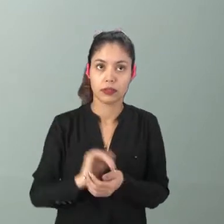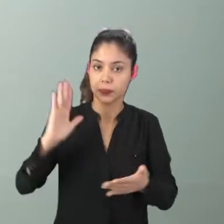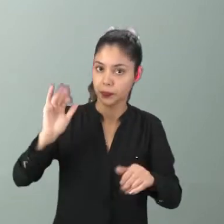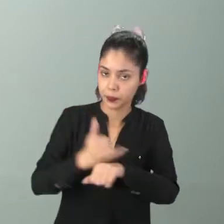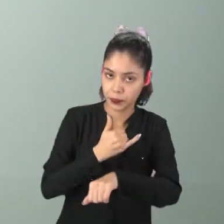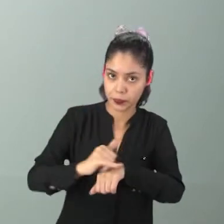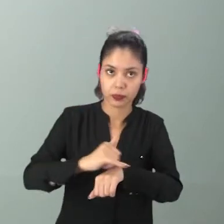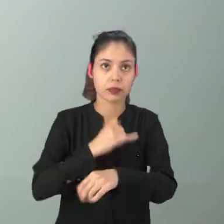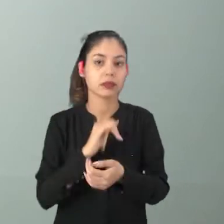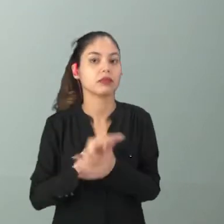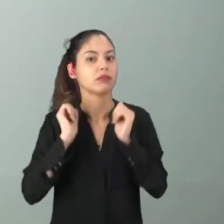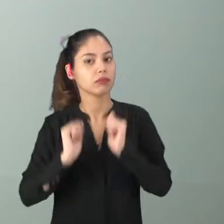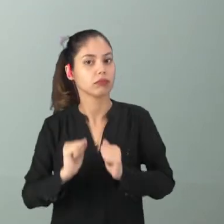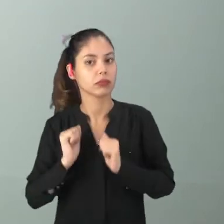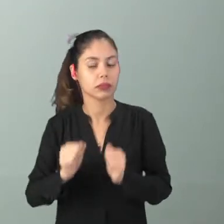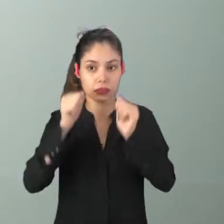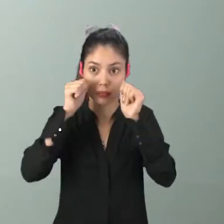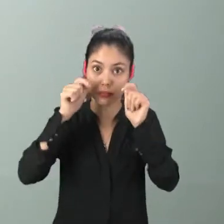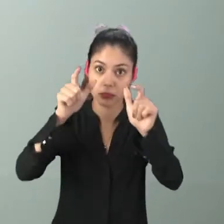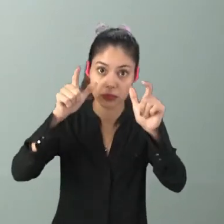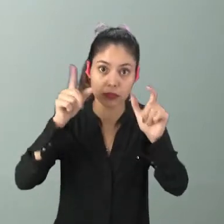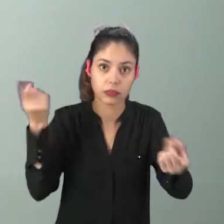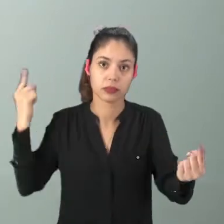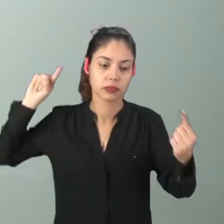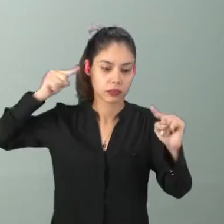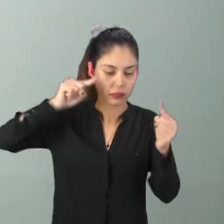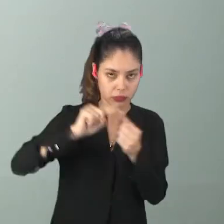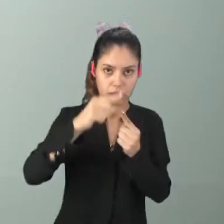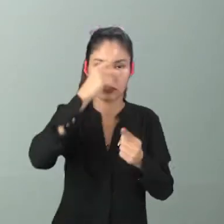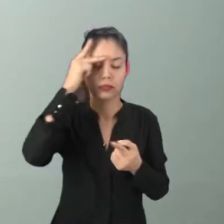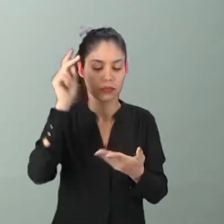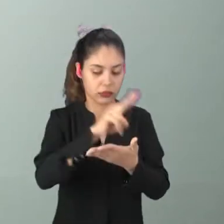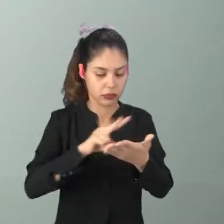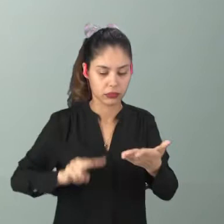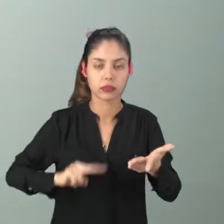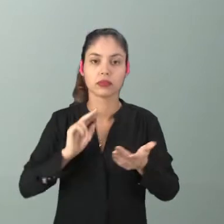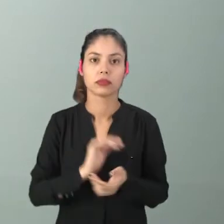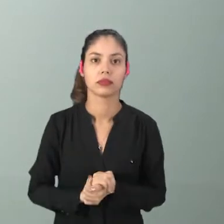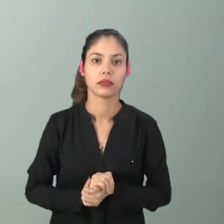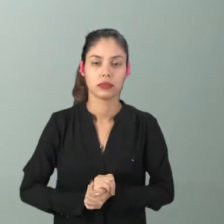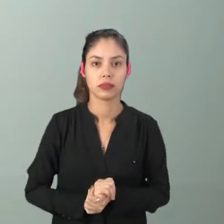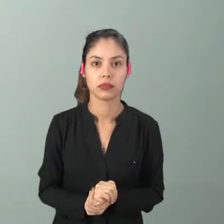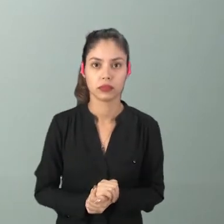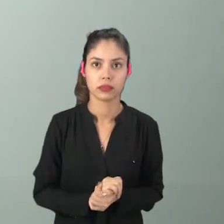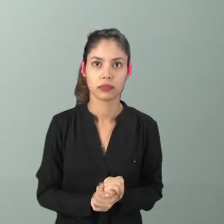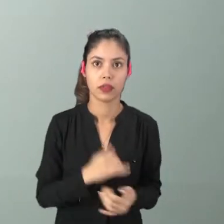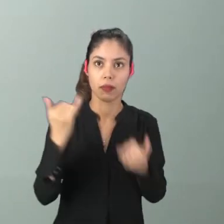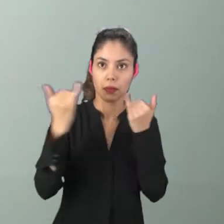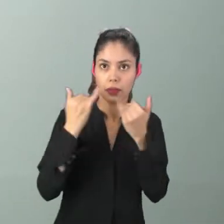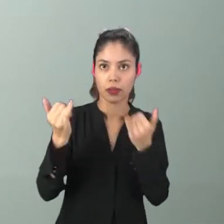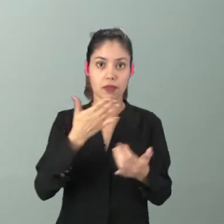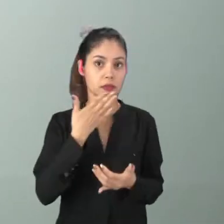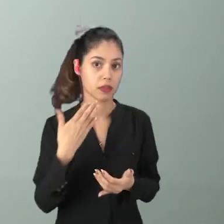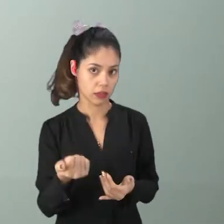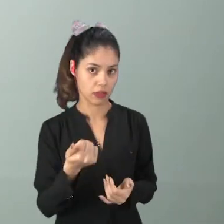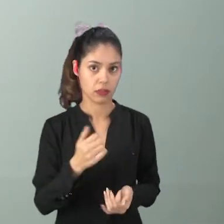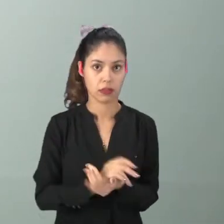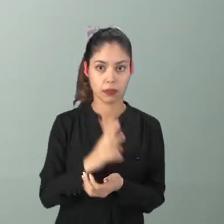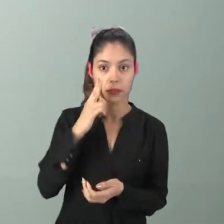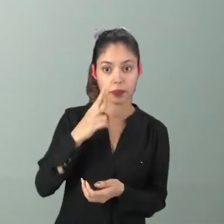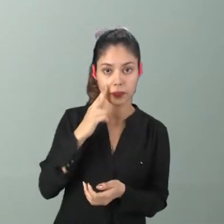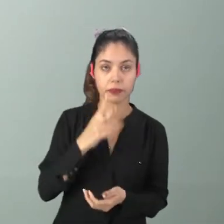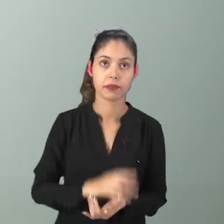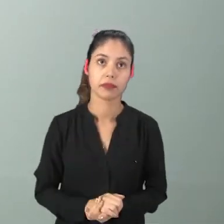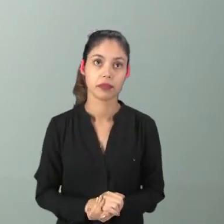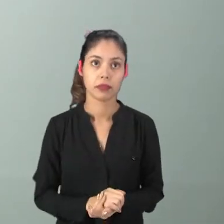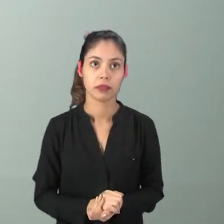estratégias que podem te deixar mais próximo do leitor, podem deixar a propaganda mais próxima do leitor,